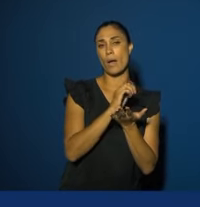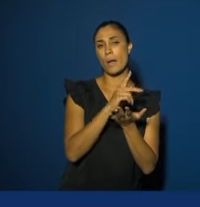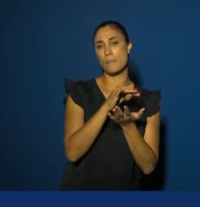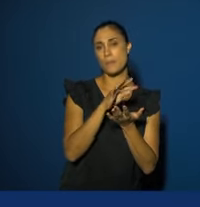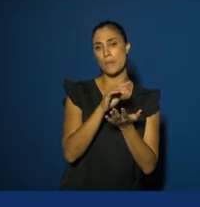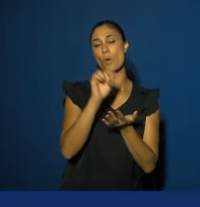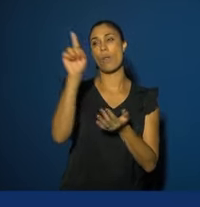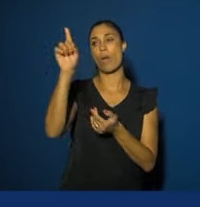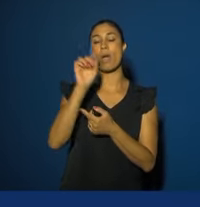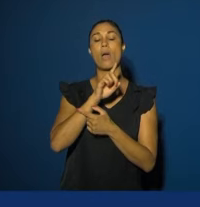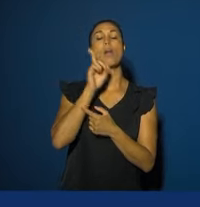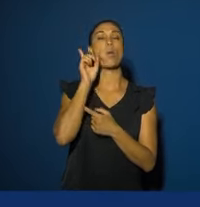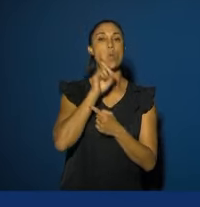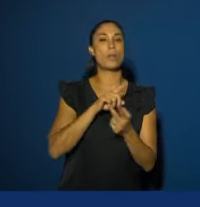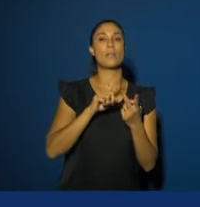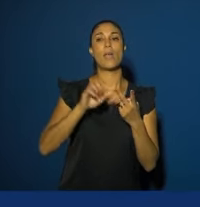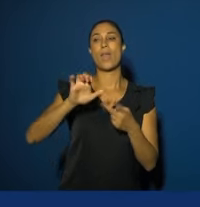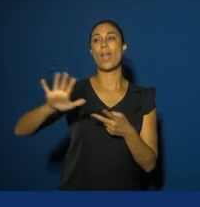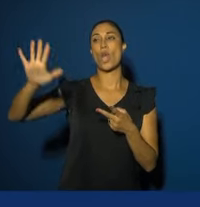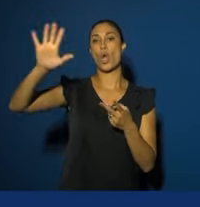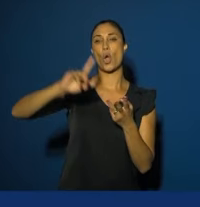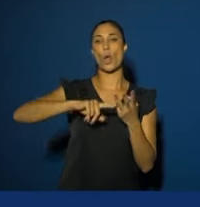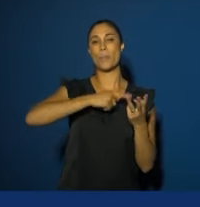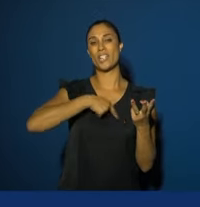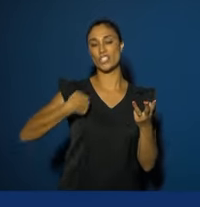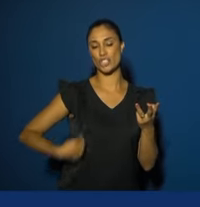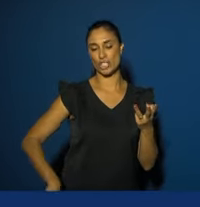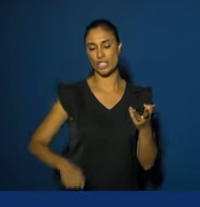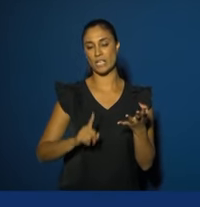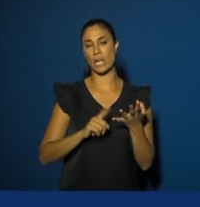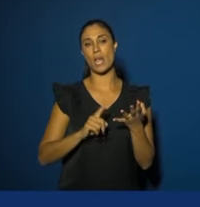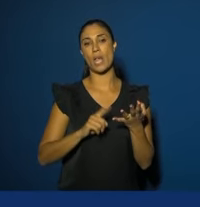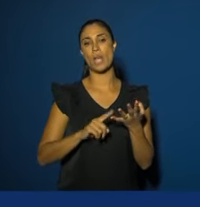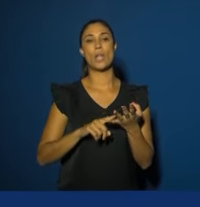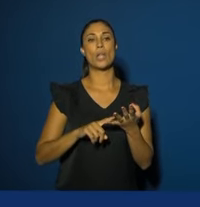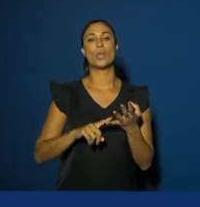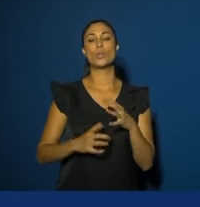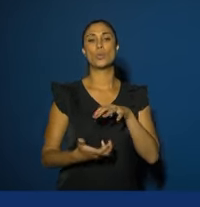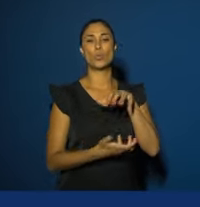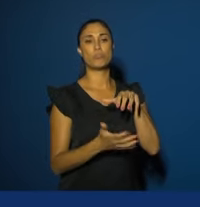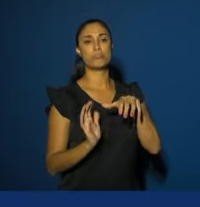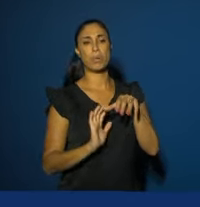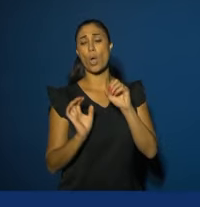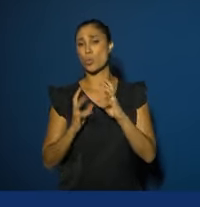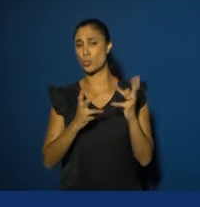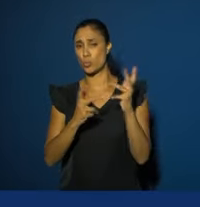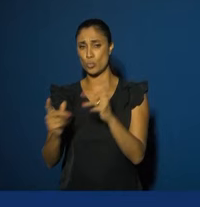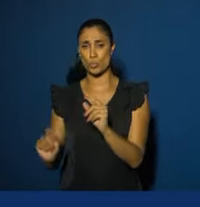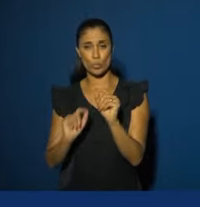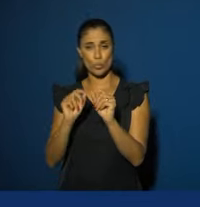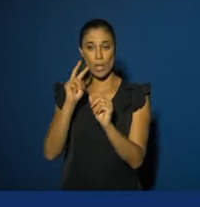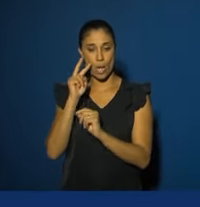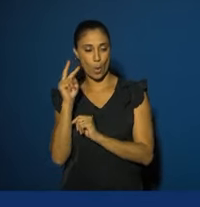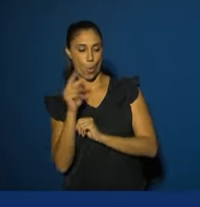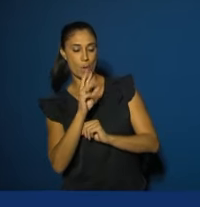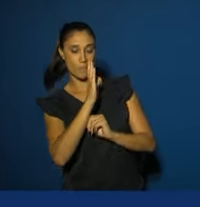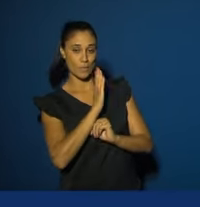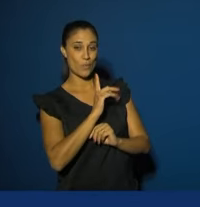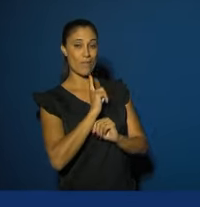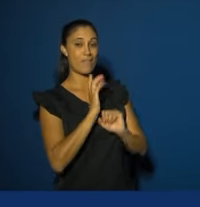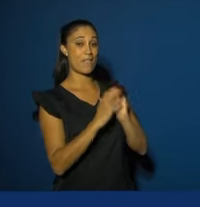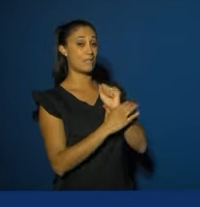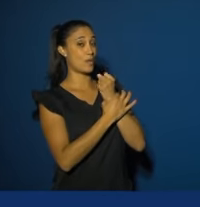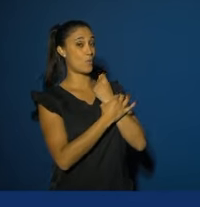da Inglaterra dos Estados Unidos da Europa da China do Oriente Médio olha pro Brasil com um pouco mais de